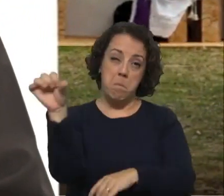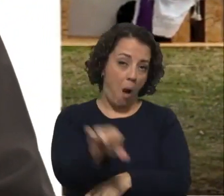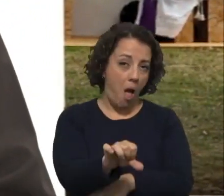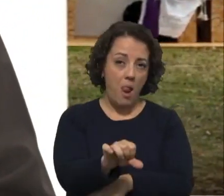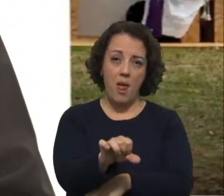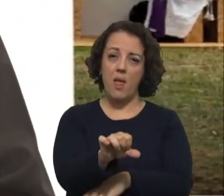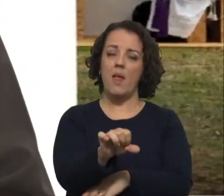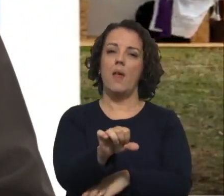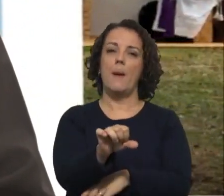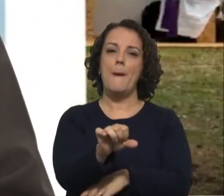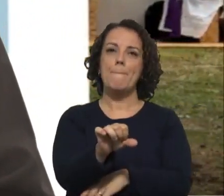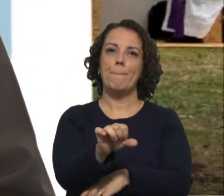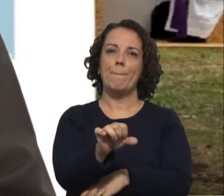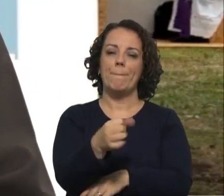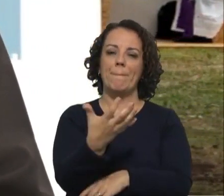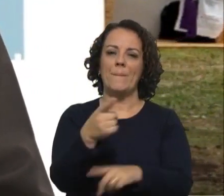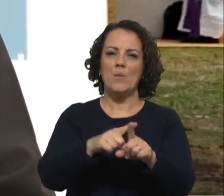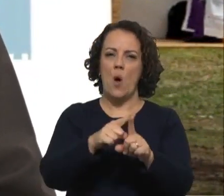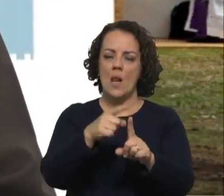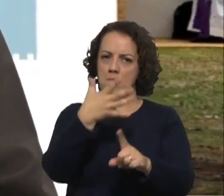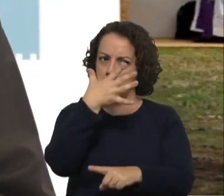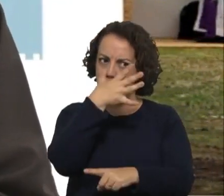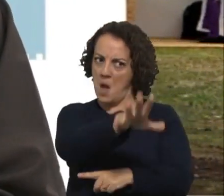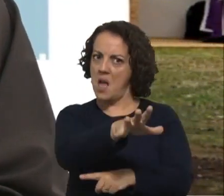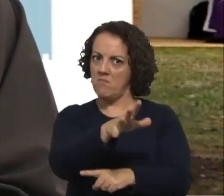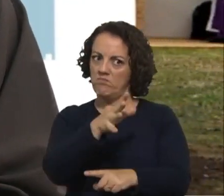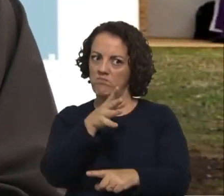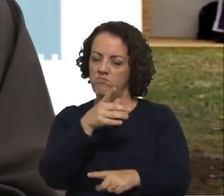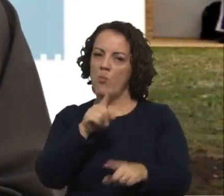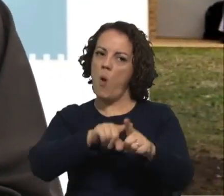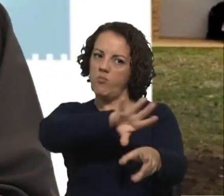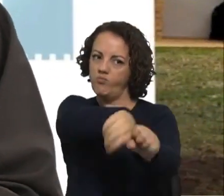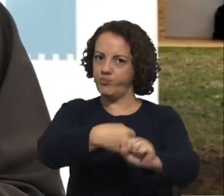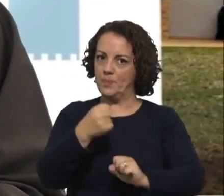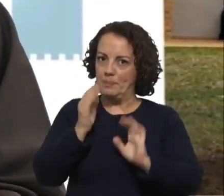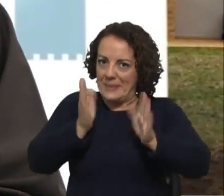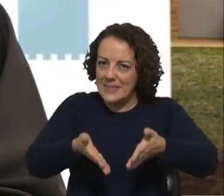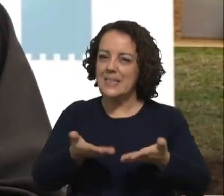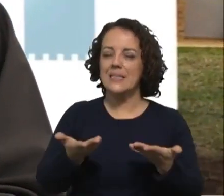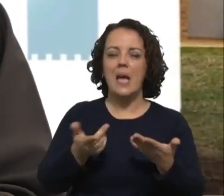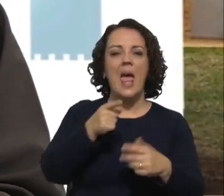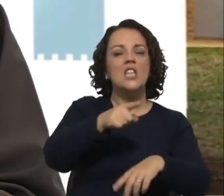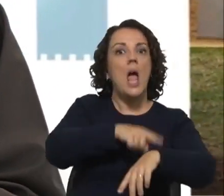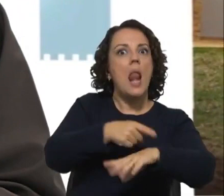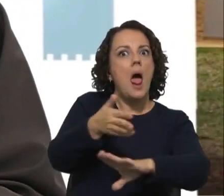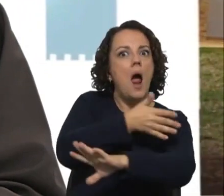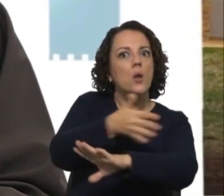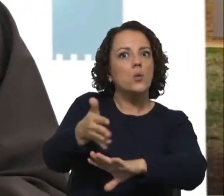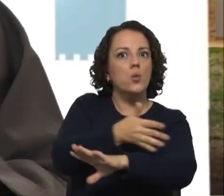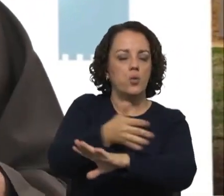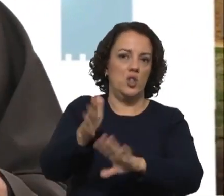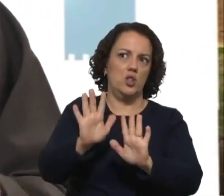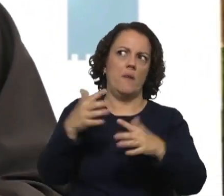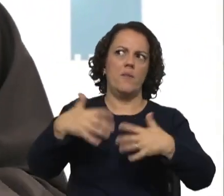como absolutamente inimigos, adversários a abater. Nesse contexto, e no contexto de uma guerra